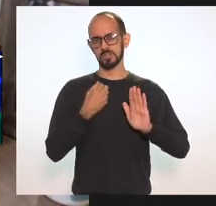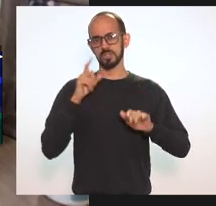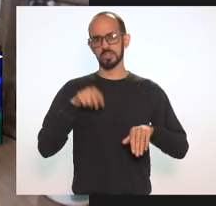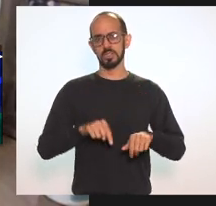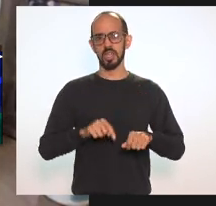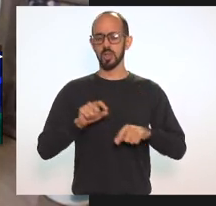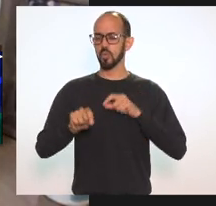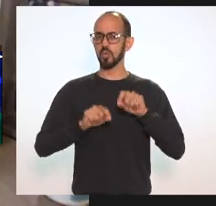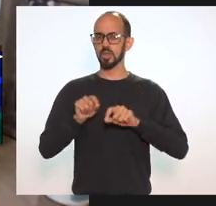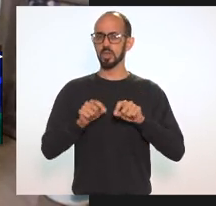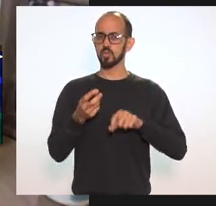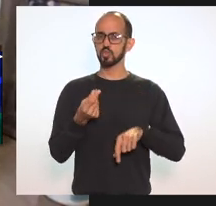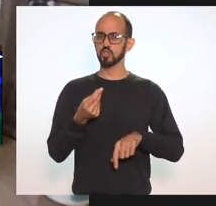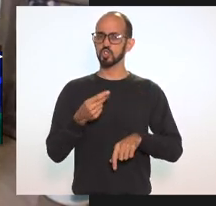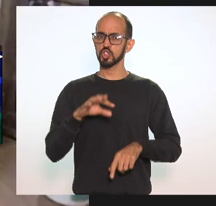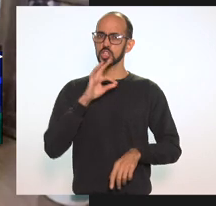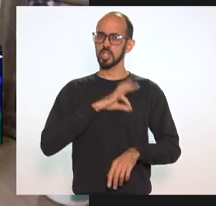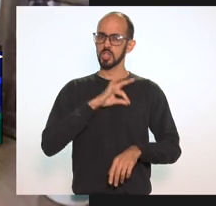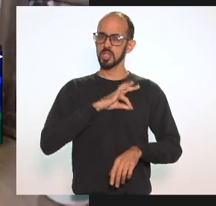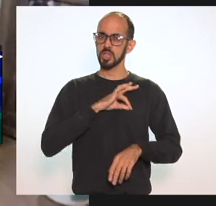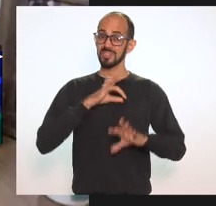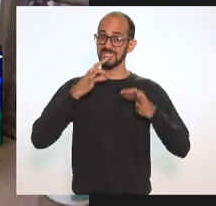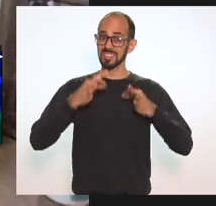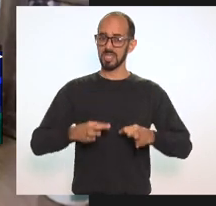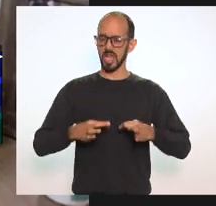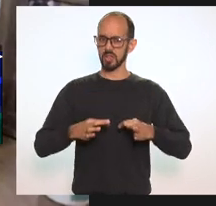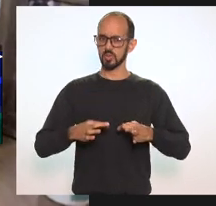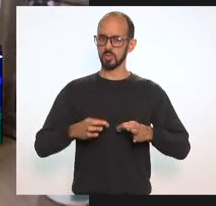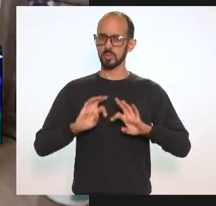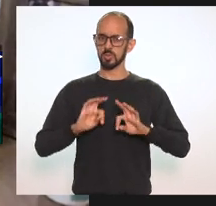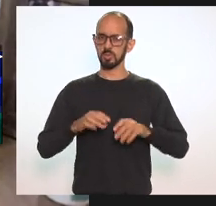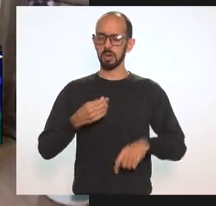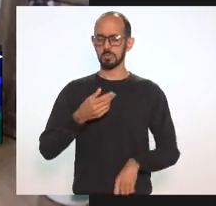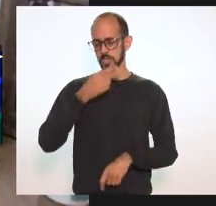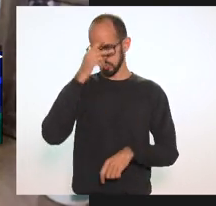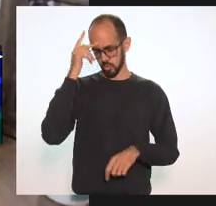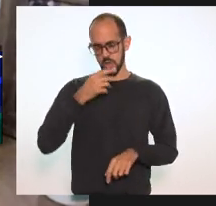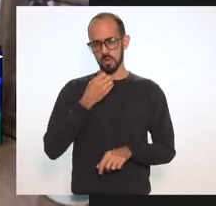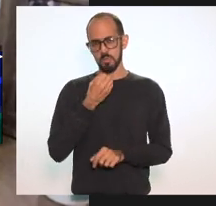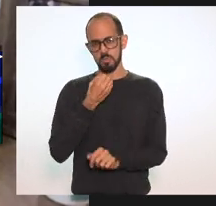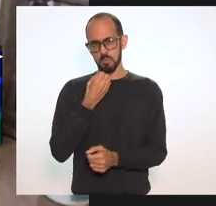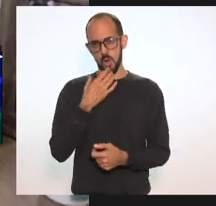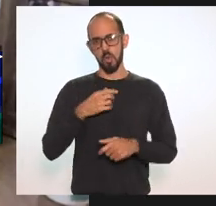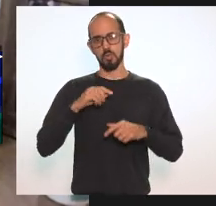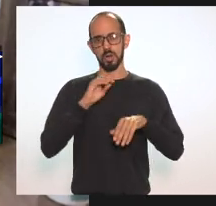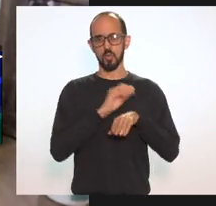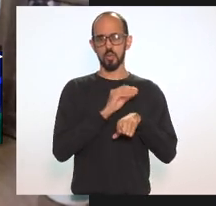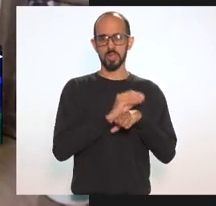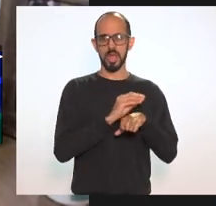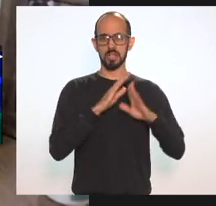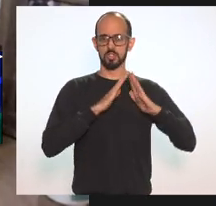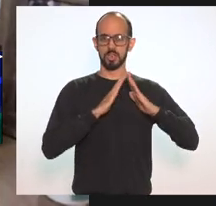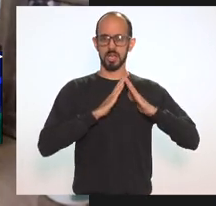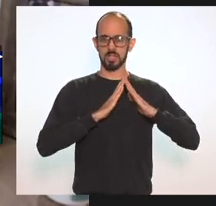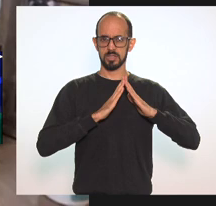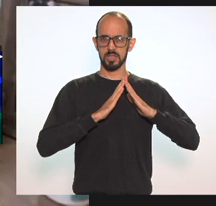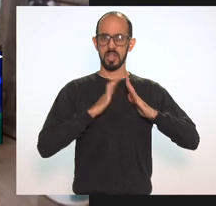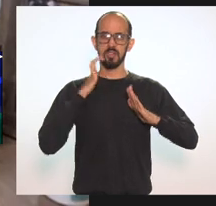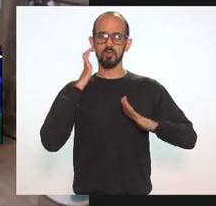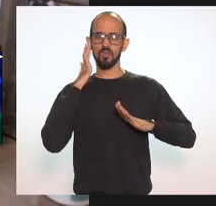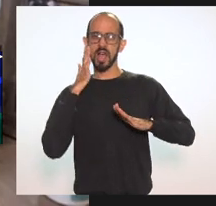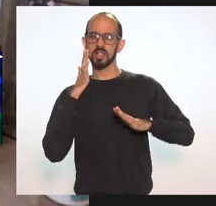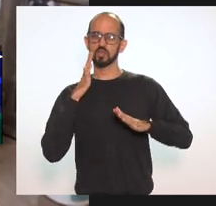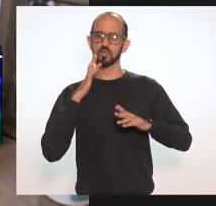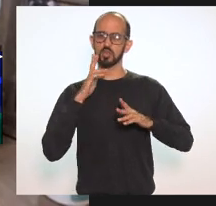dinheiro digno horroso do pão trabalhador que precisa trabalhar para levar sucesso fazendo as suas res e é muito fácil disso